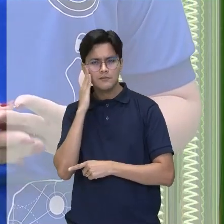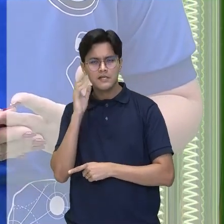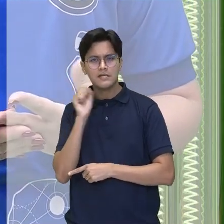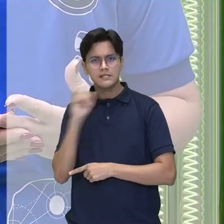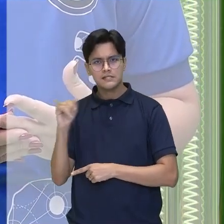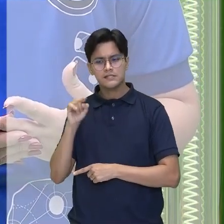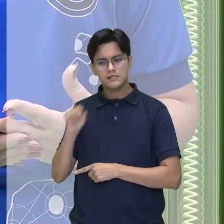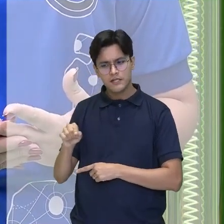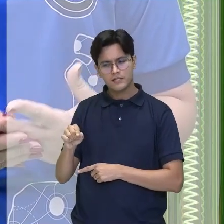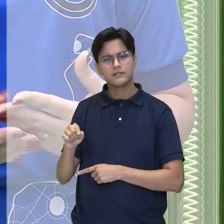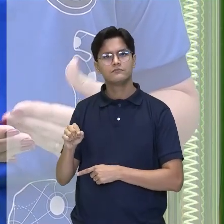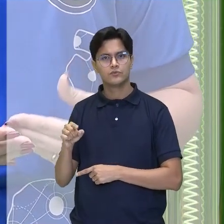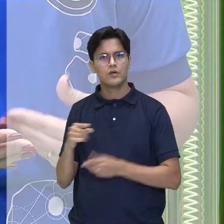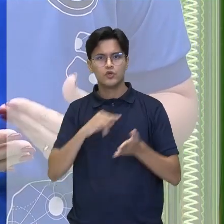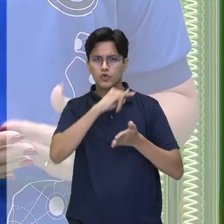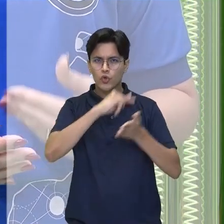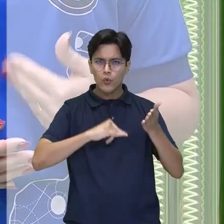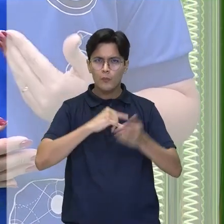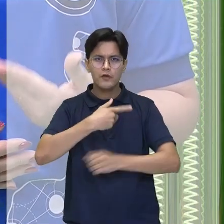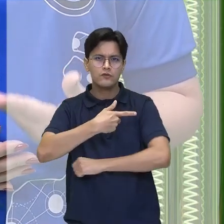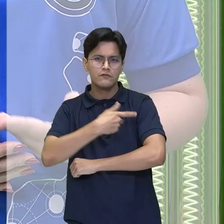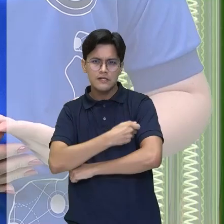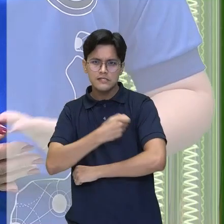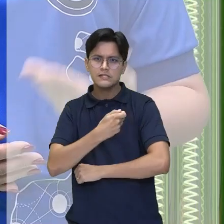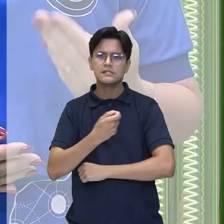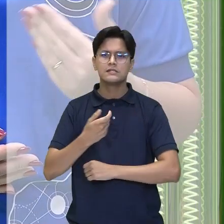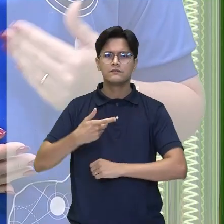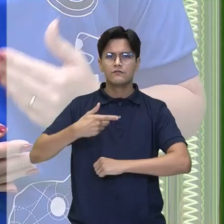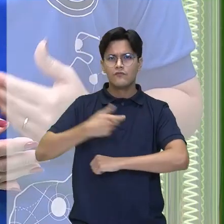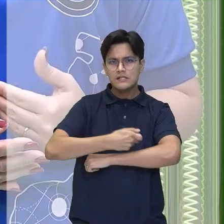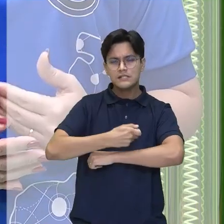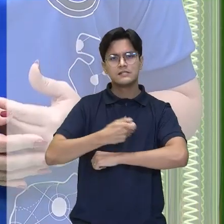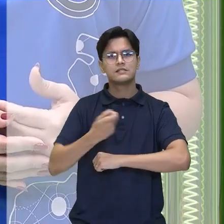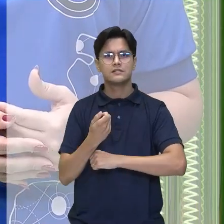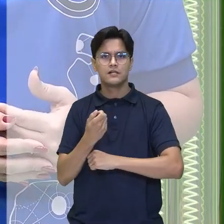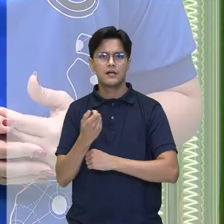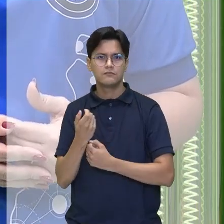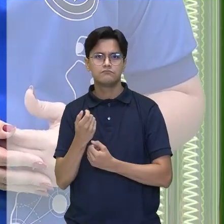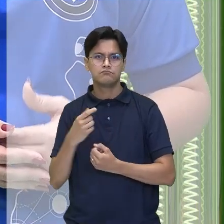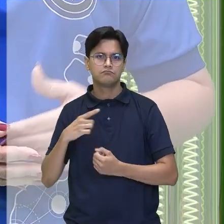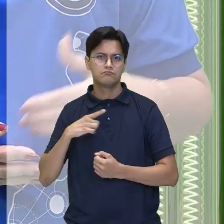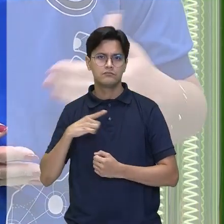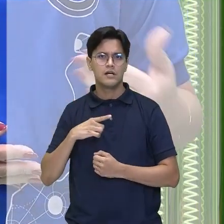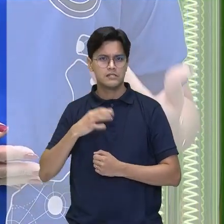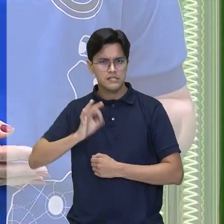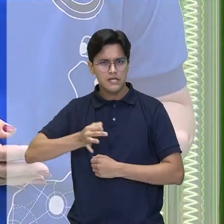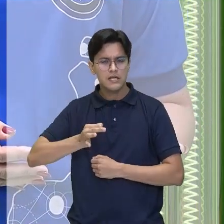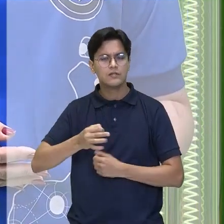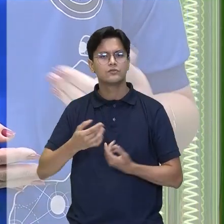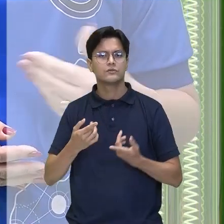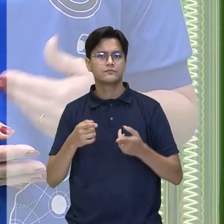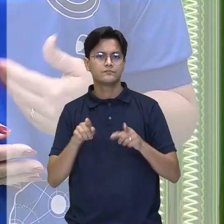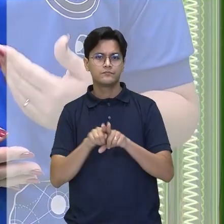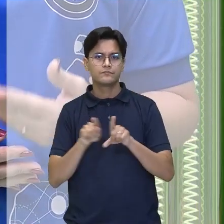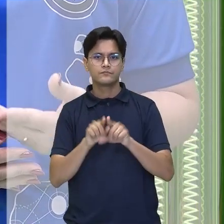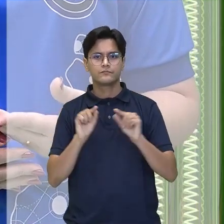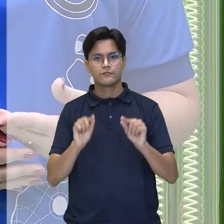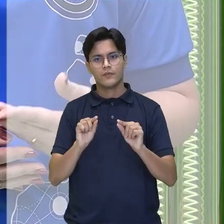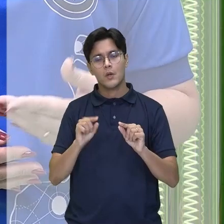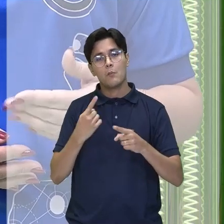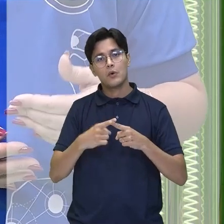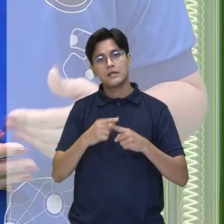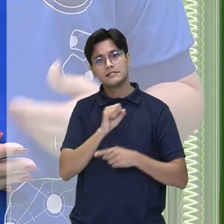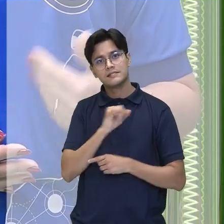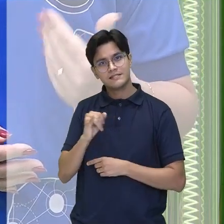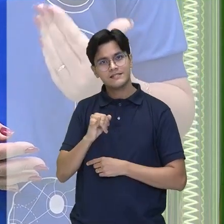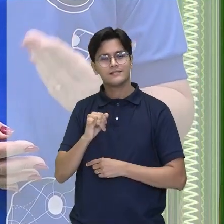algum antiparasitário, porque esses animais, eles podem sim contrair doenças que vêm, então, das pulgas e